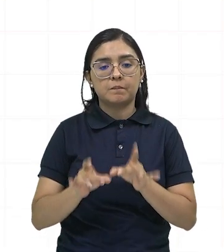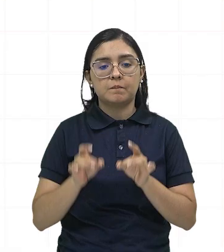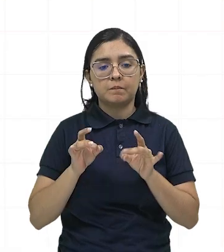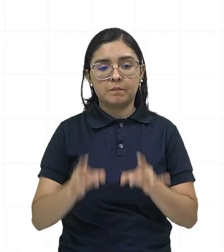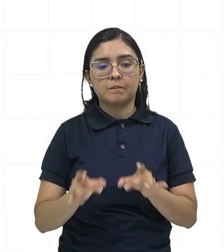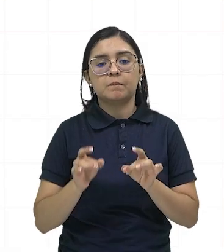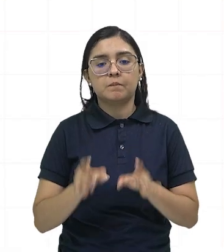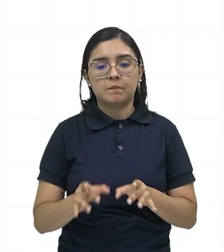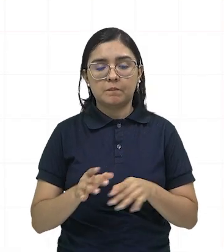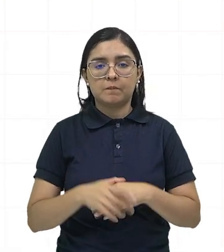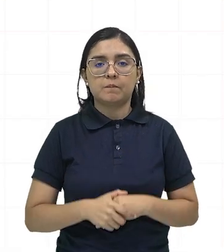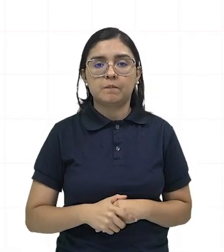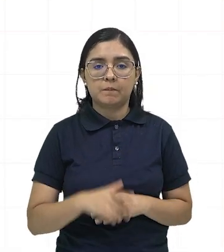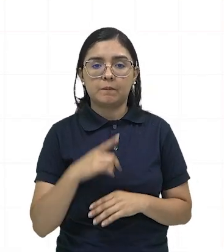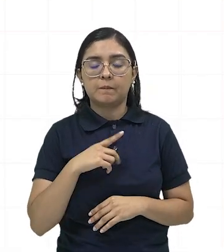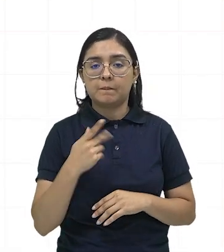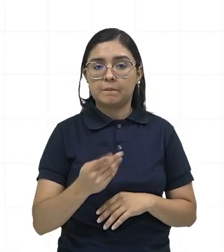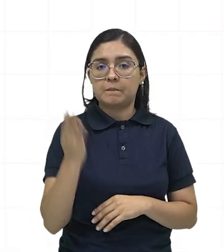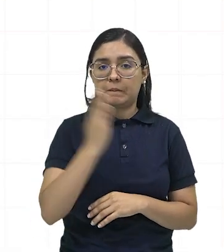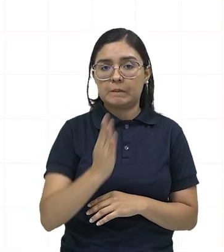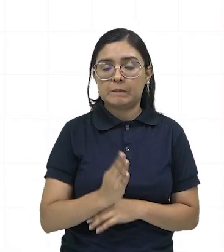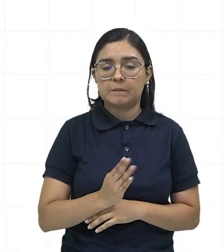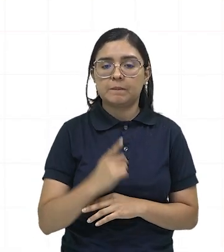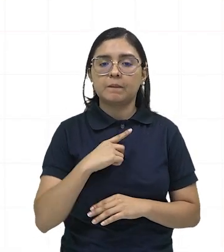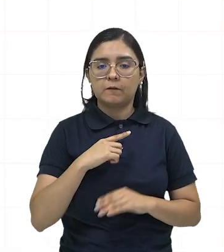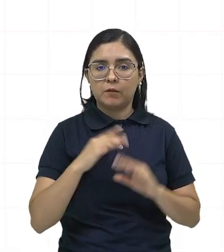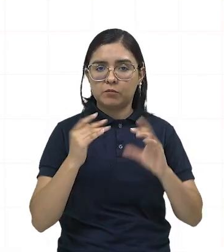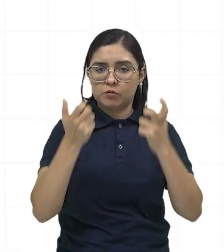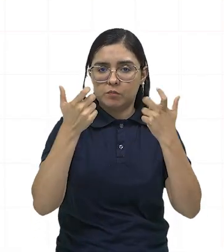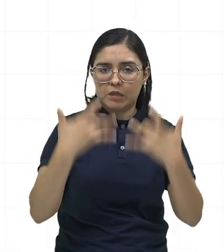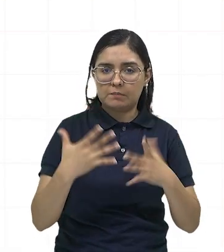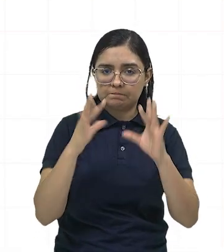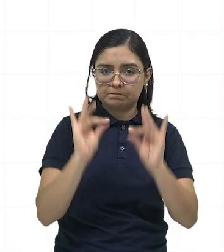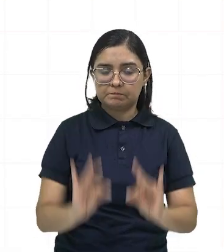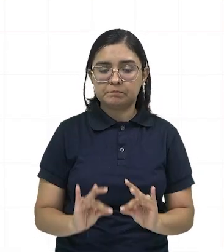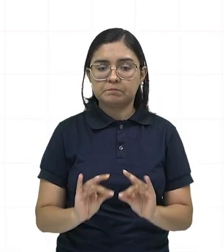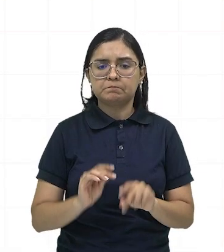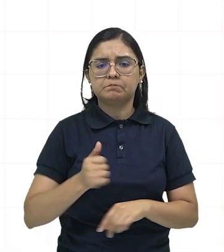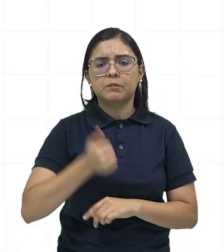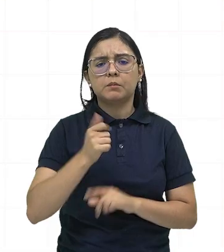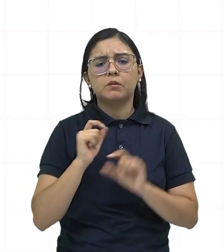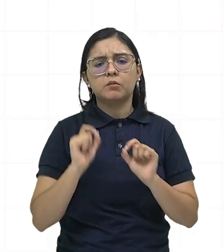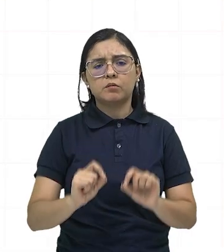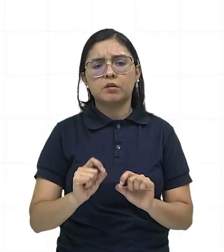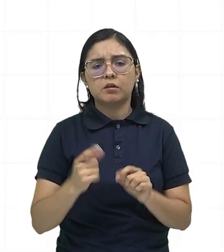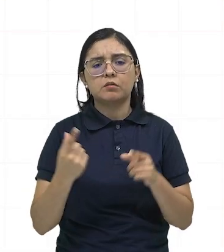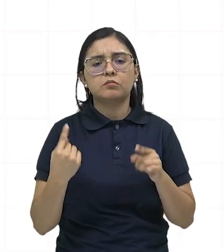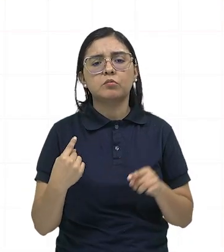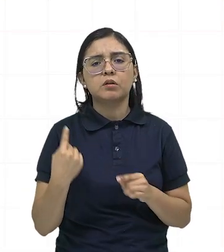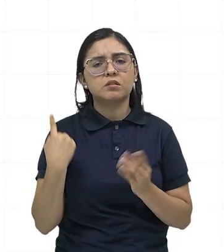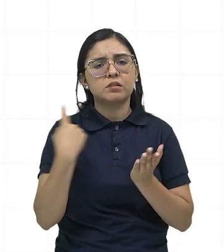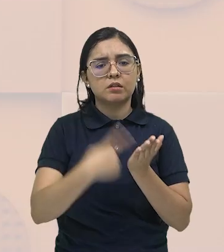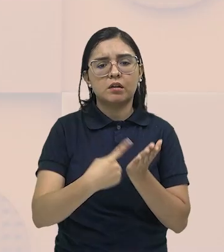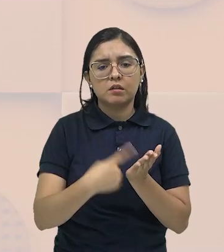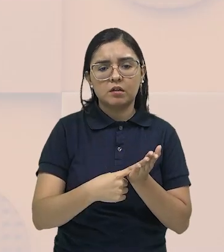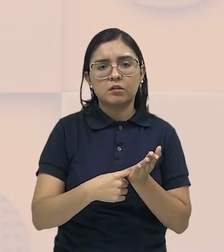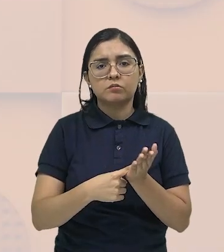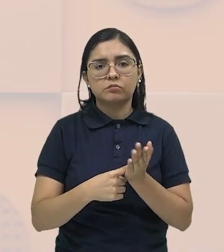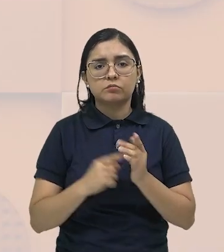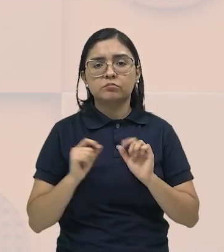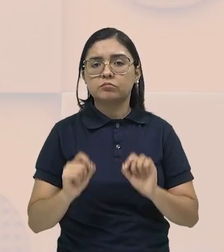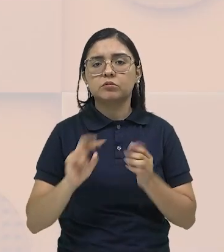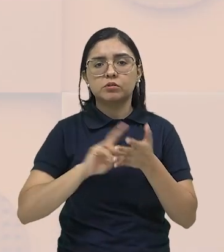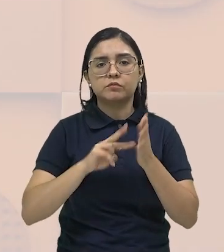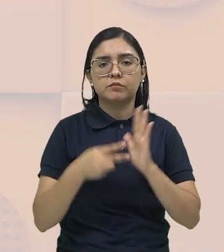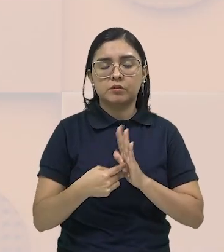com portos brasileiros. Vamos por parte, tá bom, alunos? Primeiramente, entender o que foi o Tratado de Methuen. O Tratado